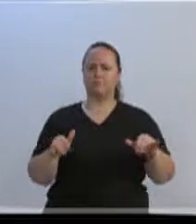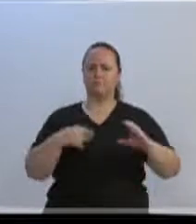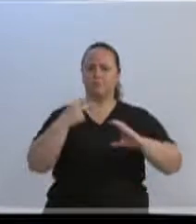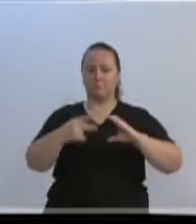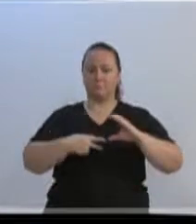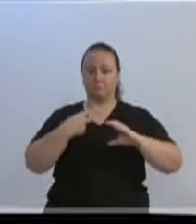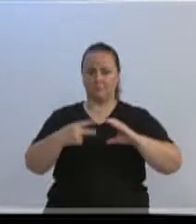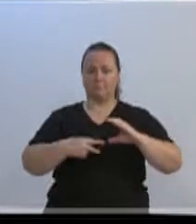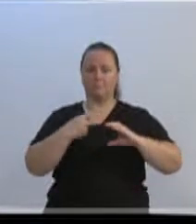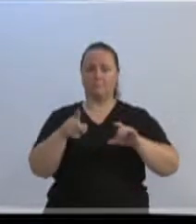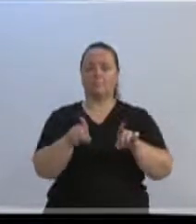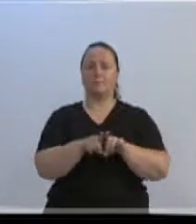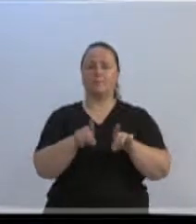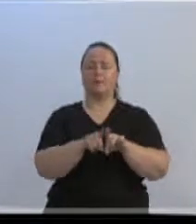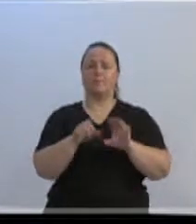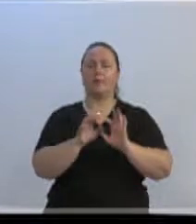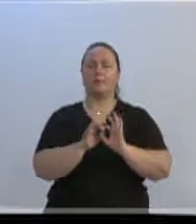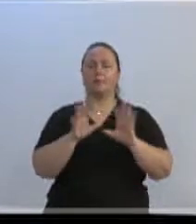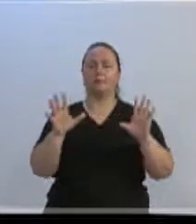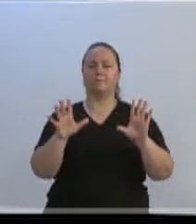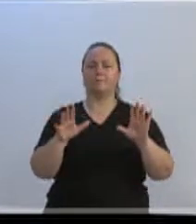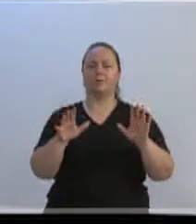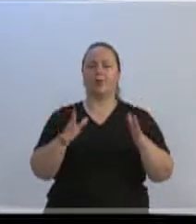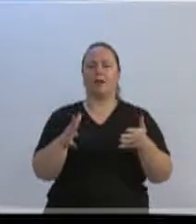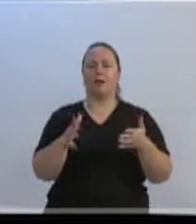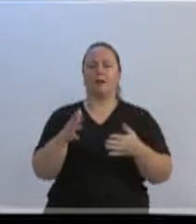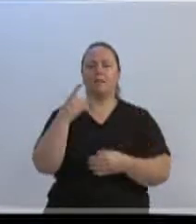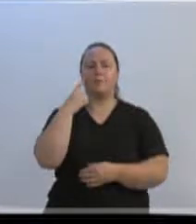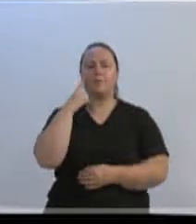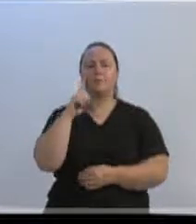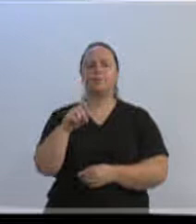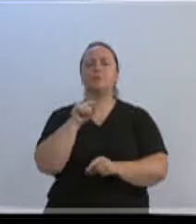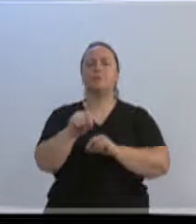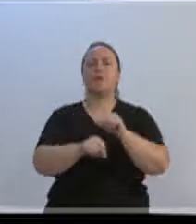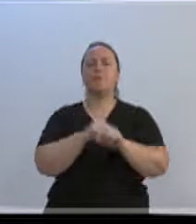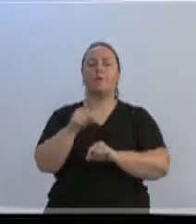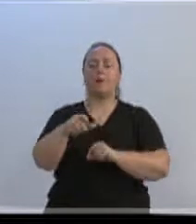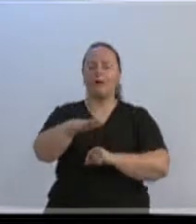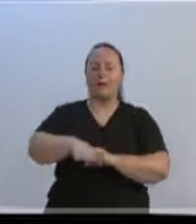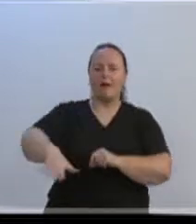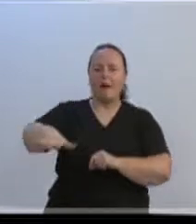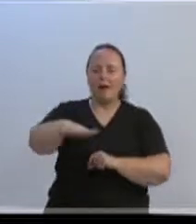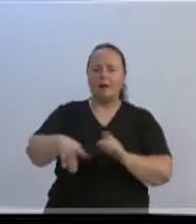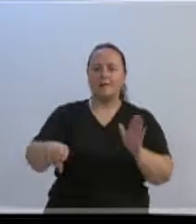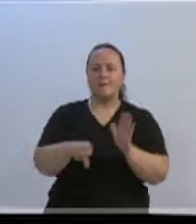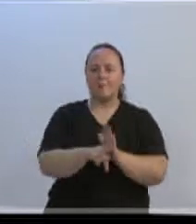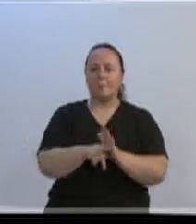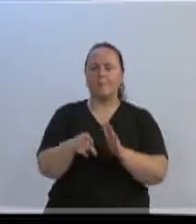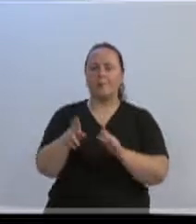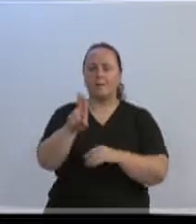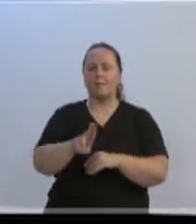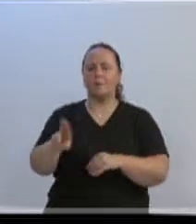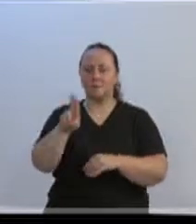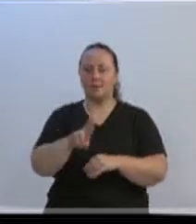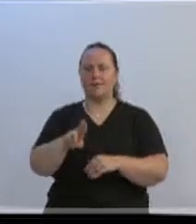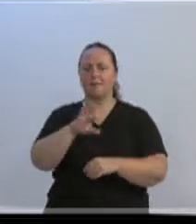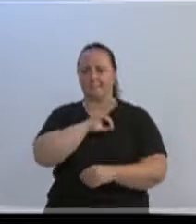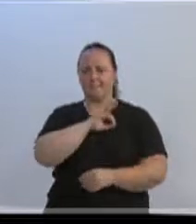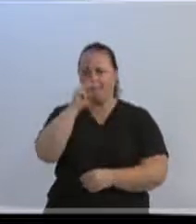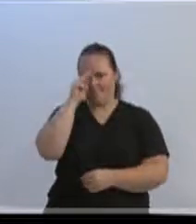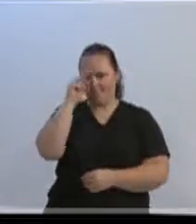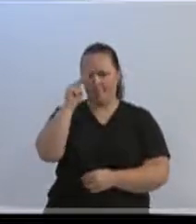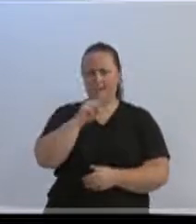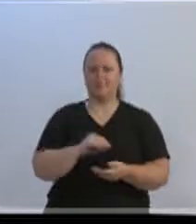vereadores também em autorização tem uma sessão diária municipal do bairro fortaleza alta para a polícia militar em santa catarina o